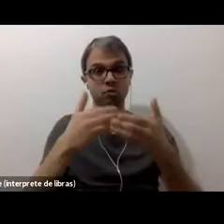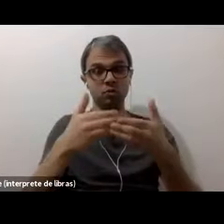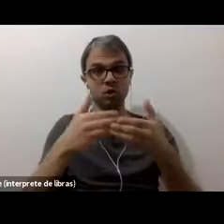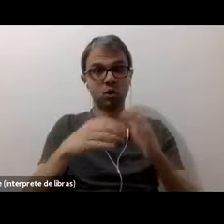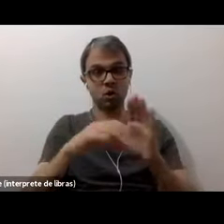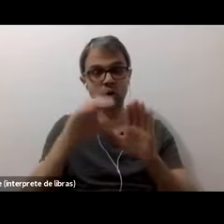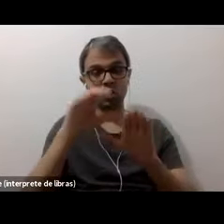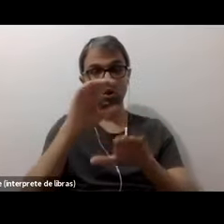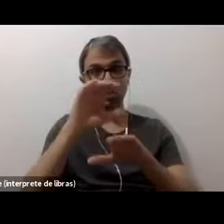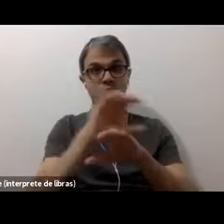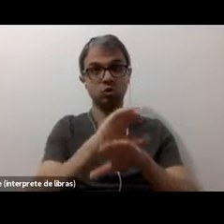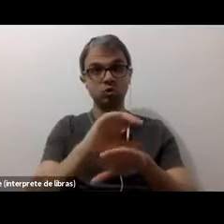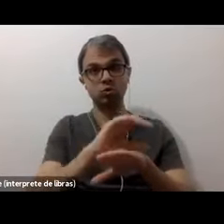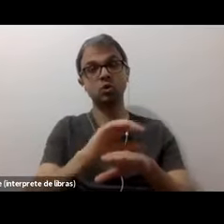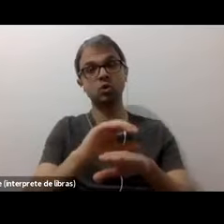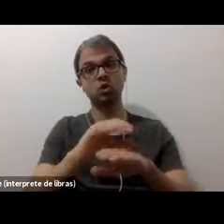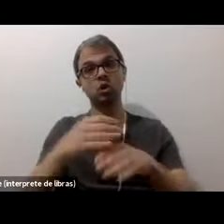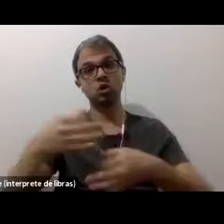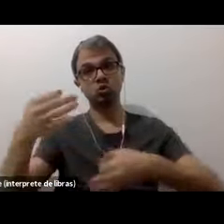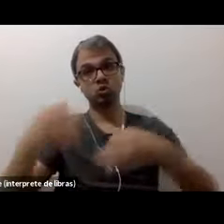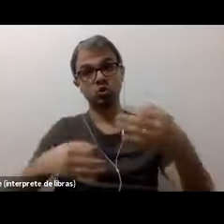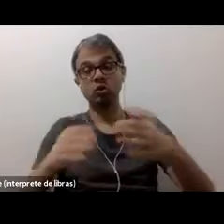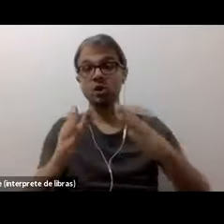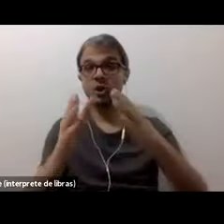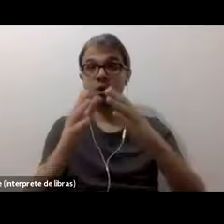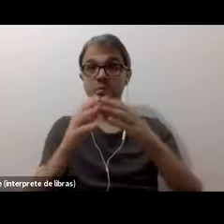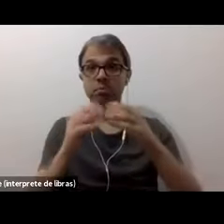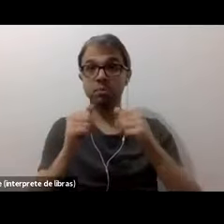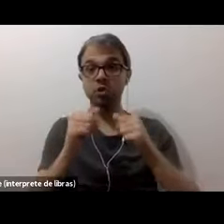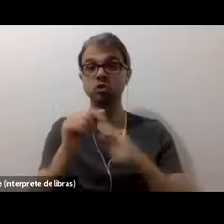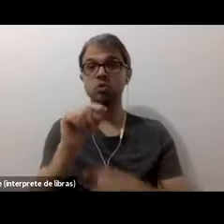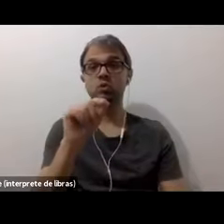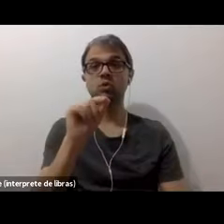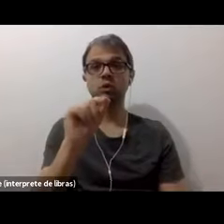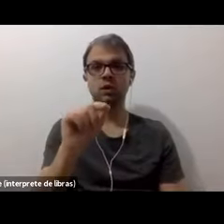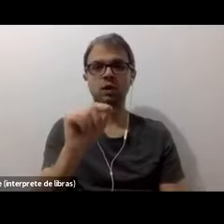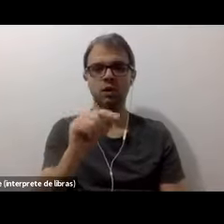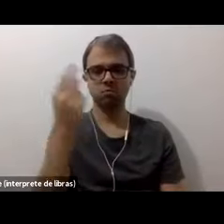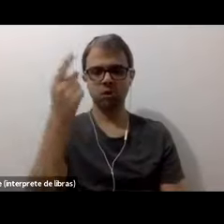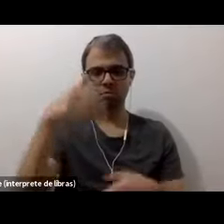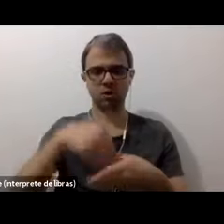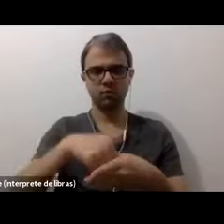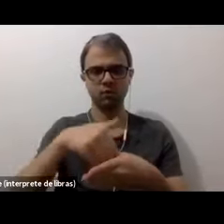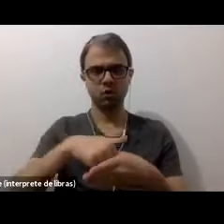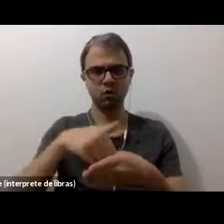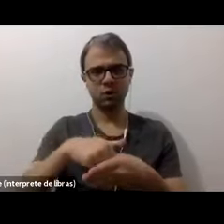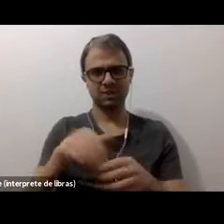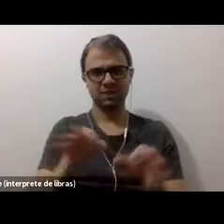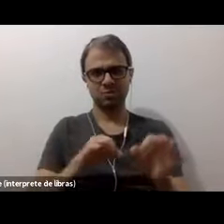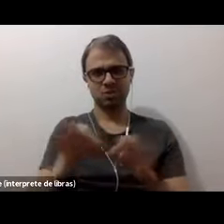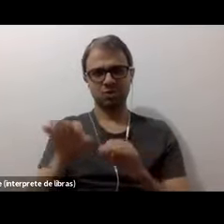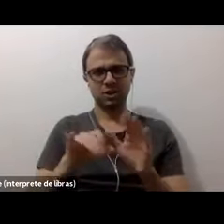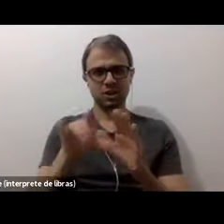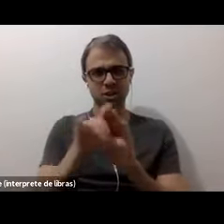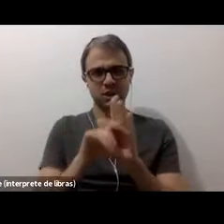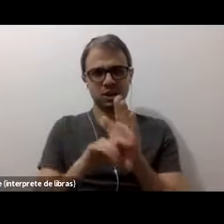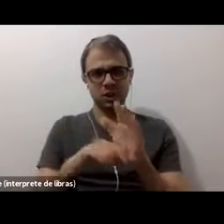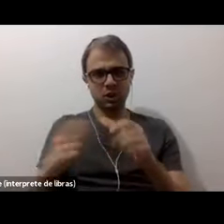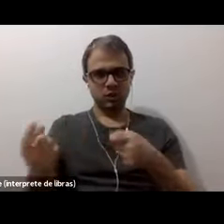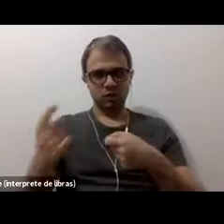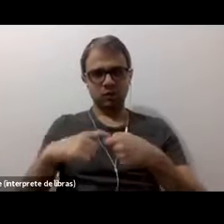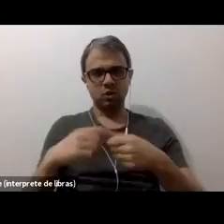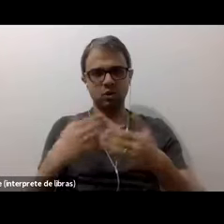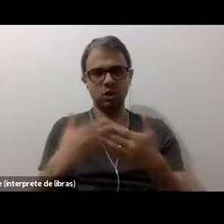avaliação desse processo, pediu a prorrogação da primeira votação desse projeto de lei de retorno às aulas,